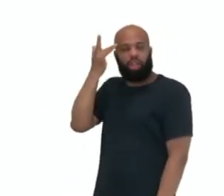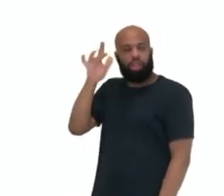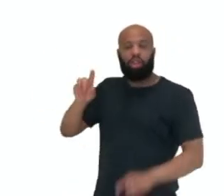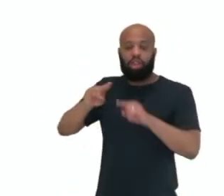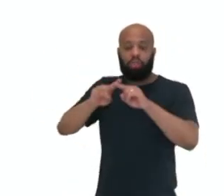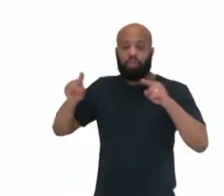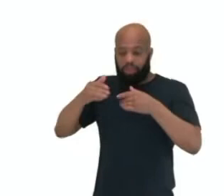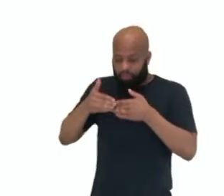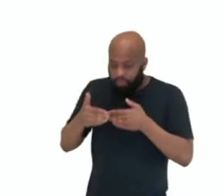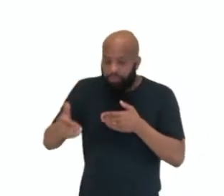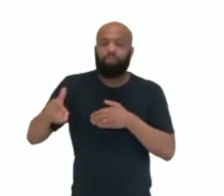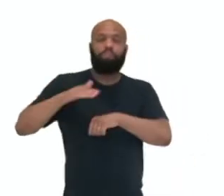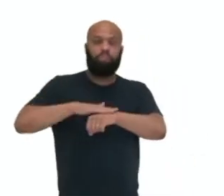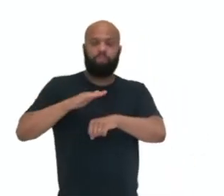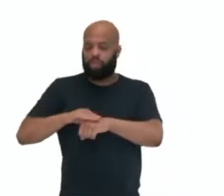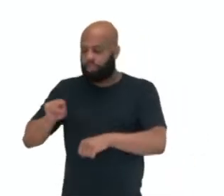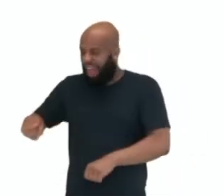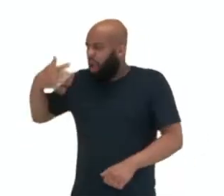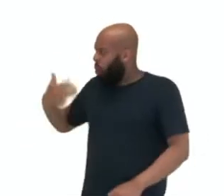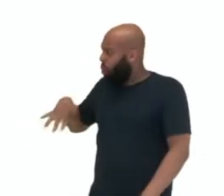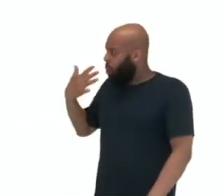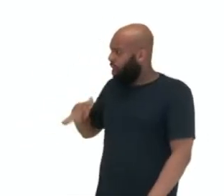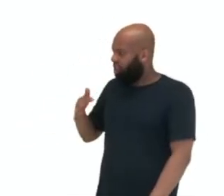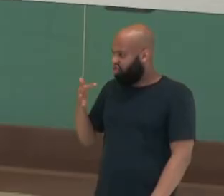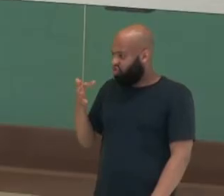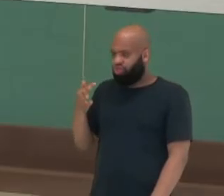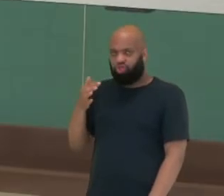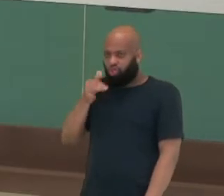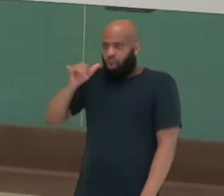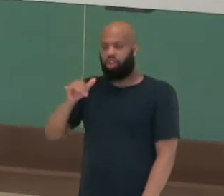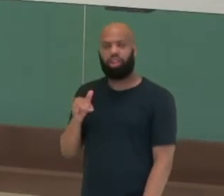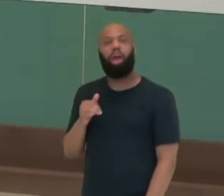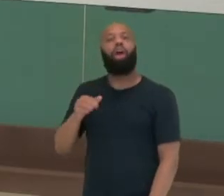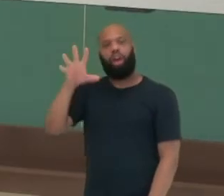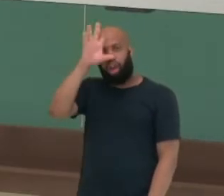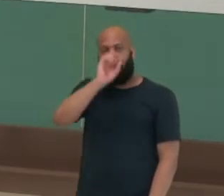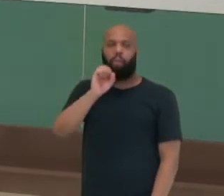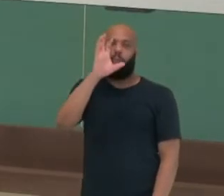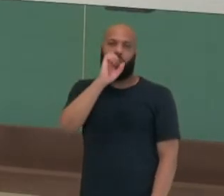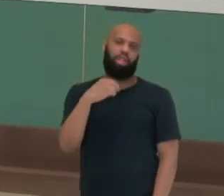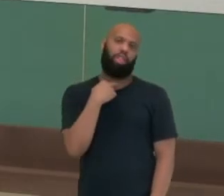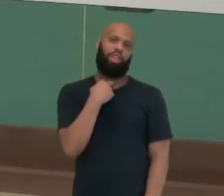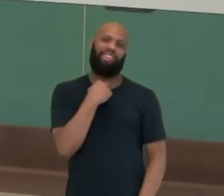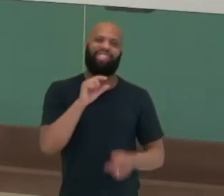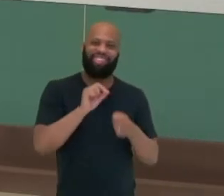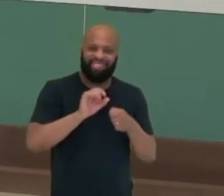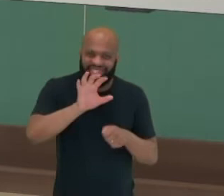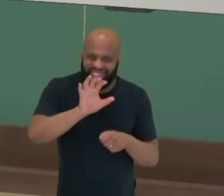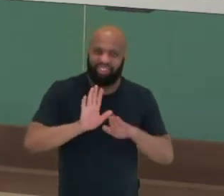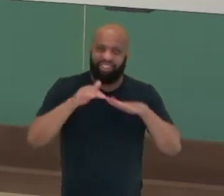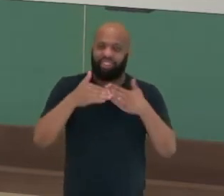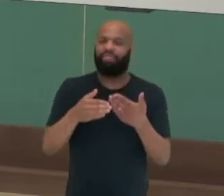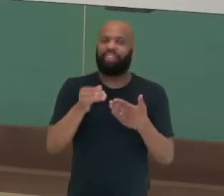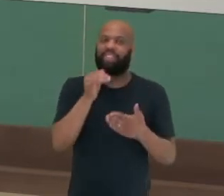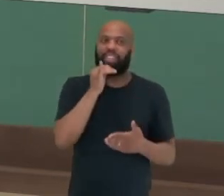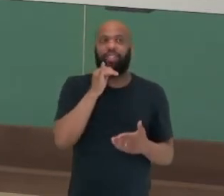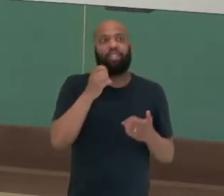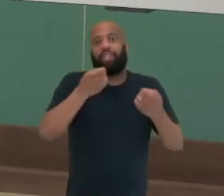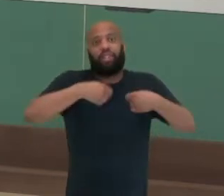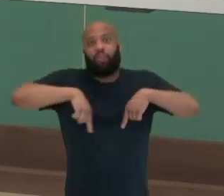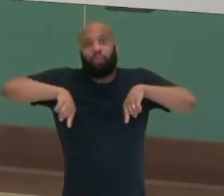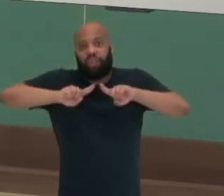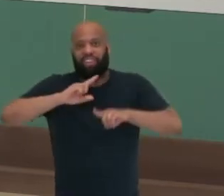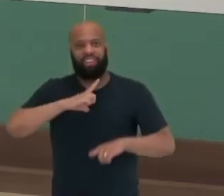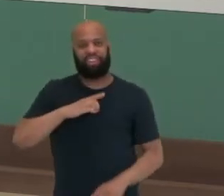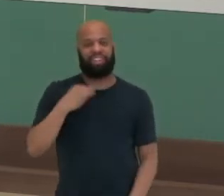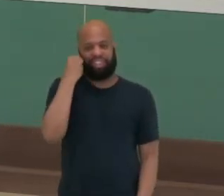do momento em que ela leva um choque elétrico, ela aprende que não deve jamais fazer isso. Talvez ela não precise nem